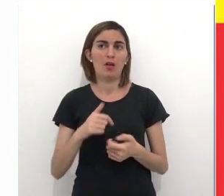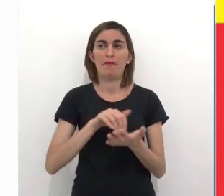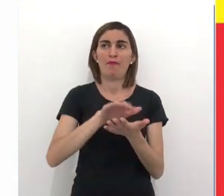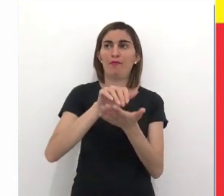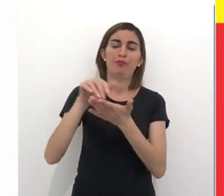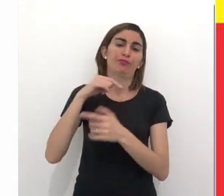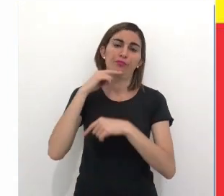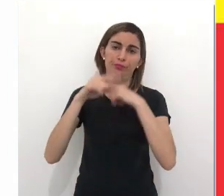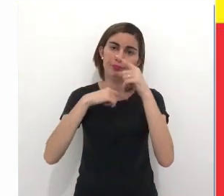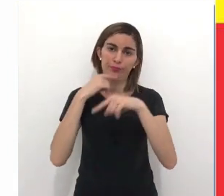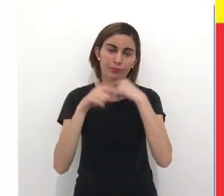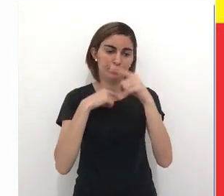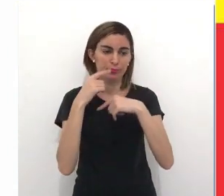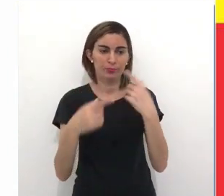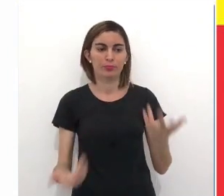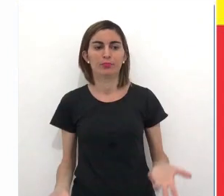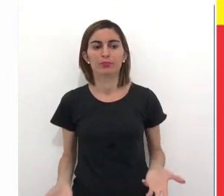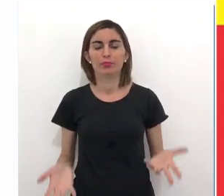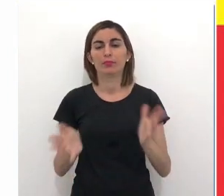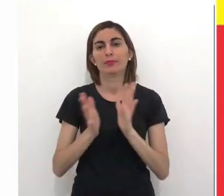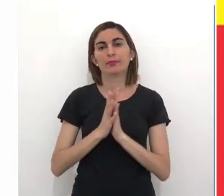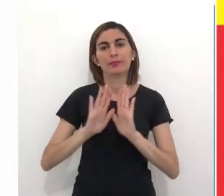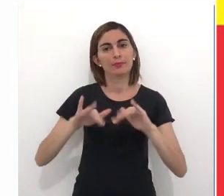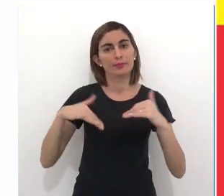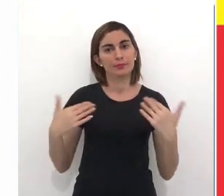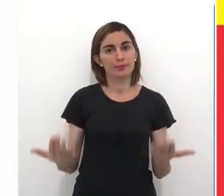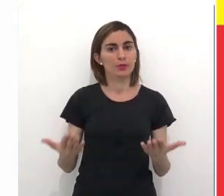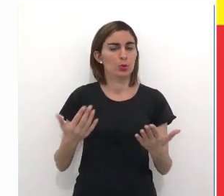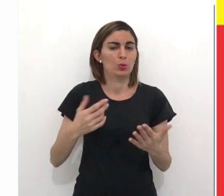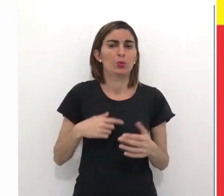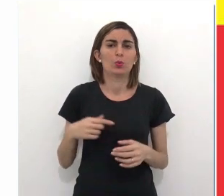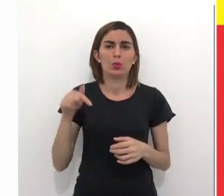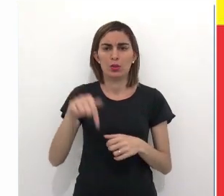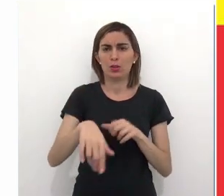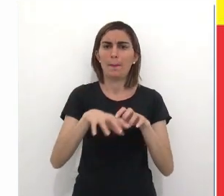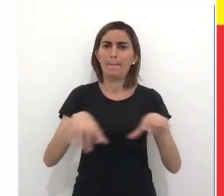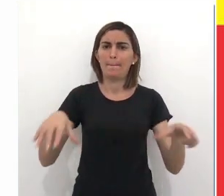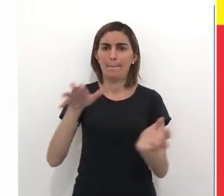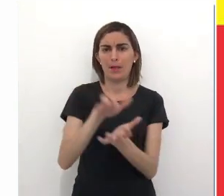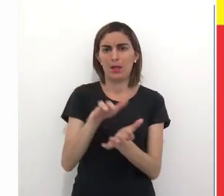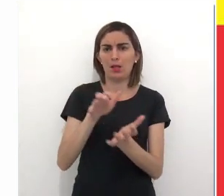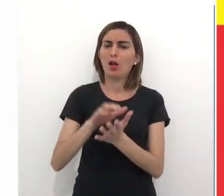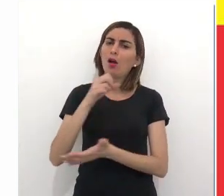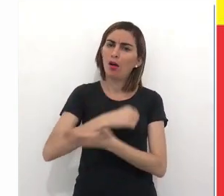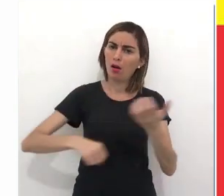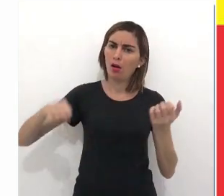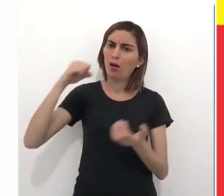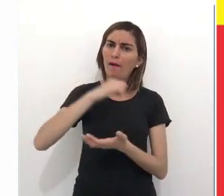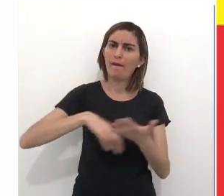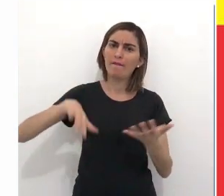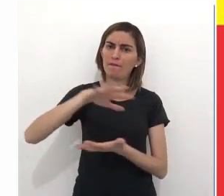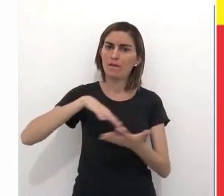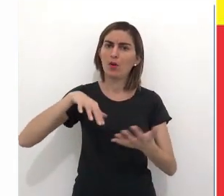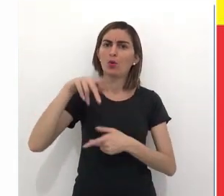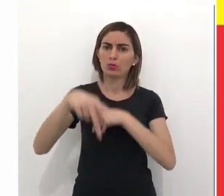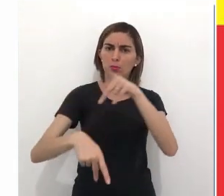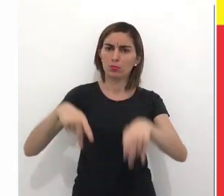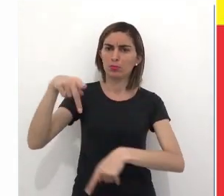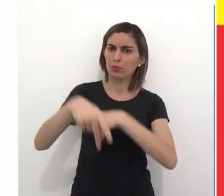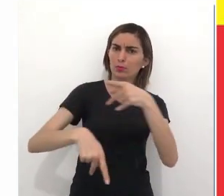Não obteve sucesso. Então, motins em Pernambuco foram as revoltas